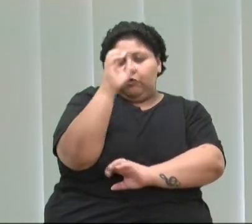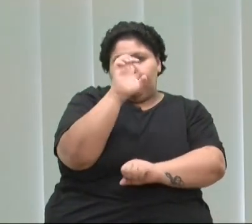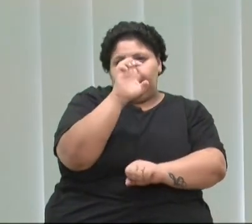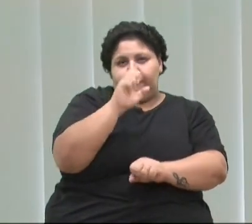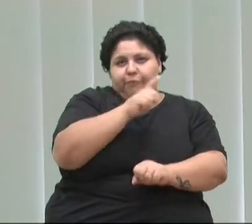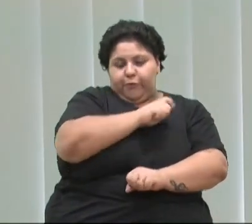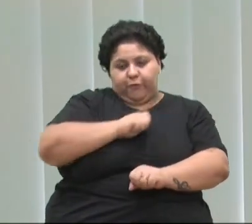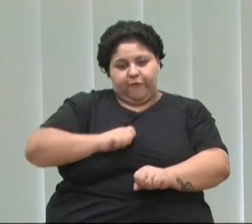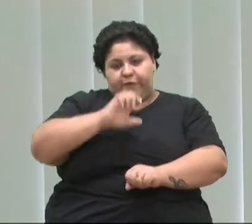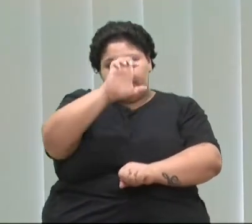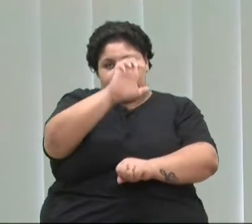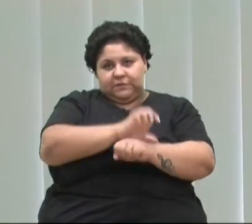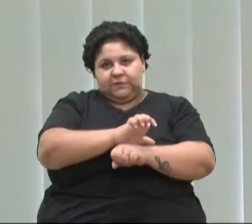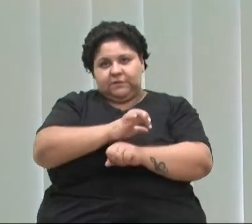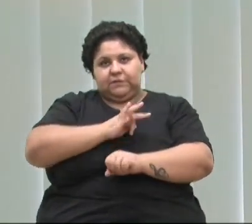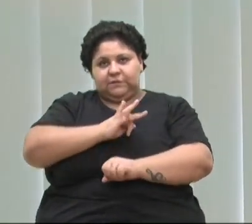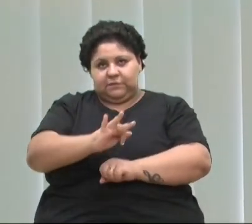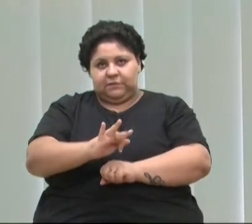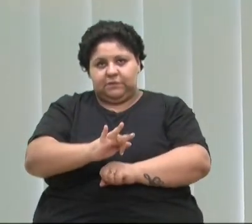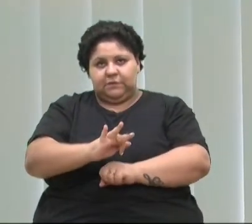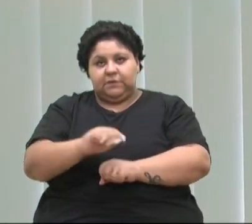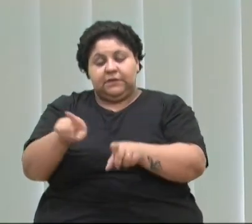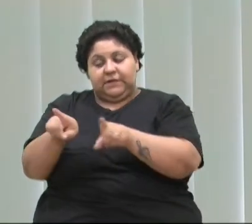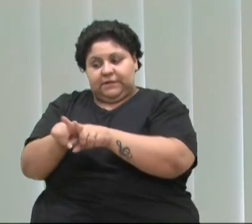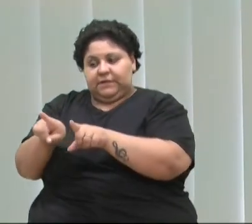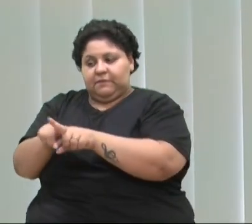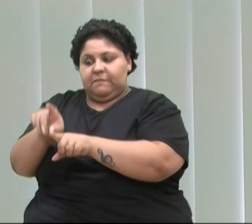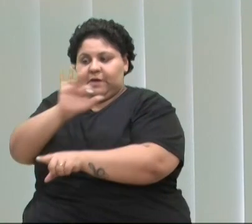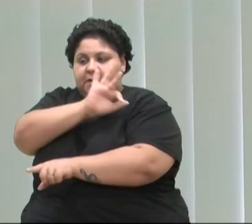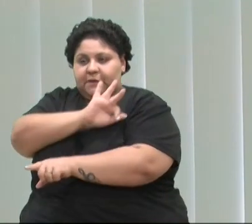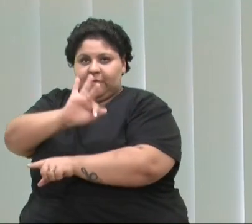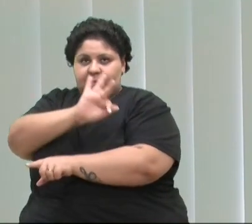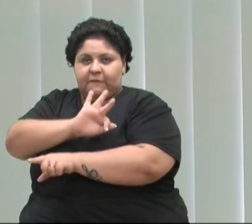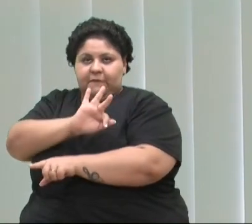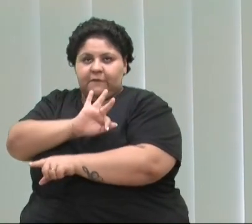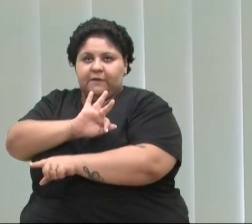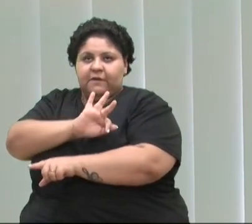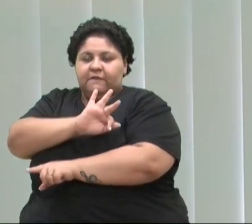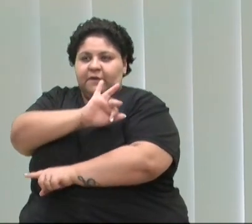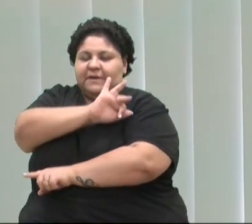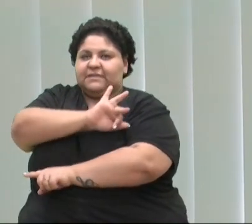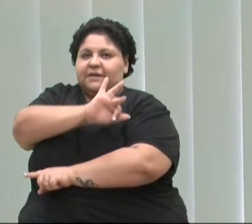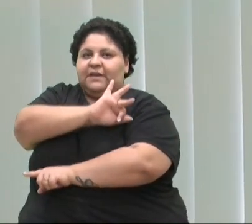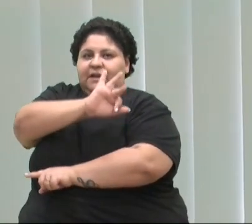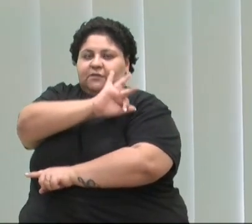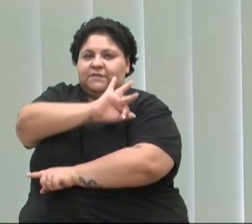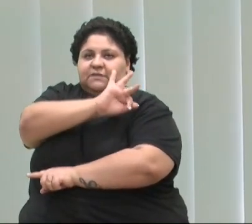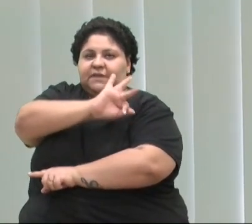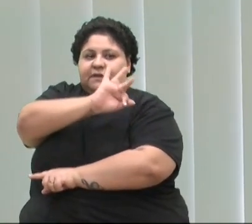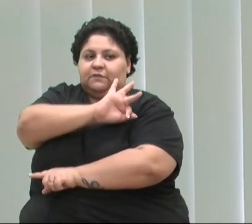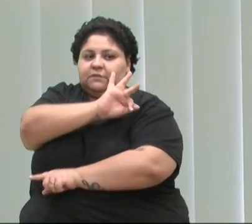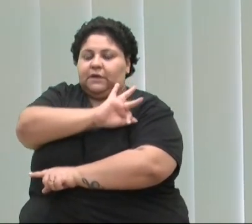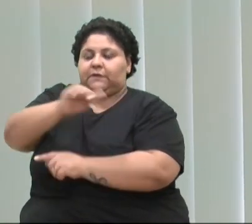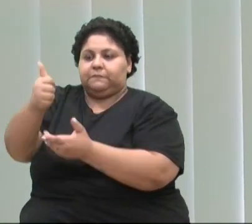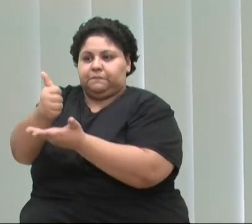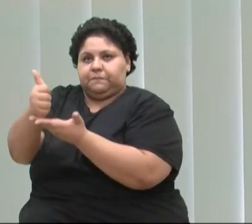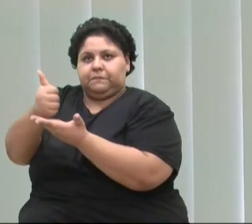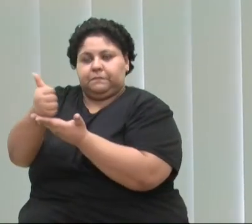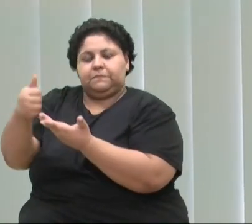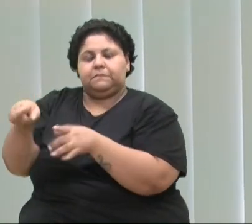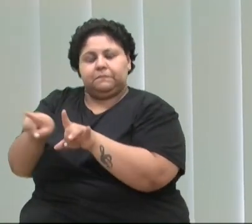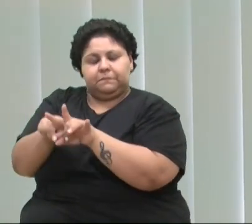federal, tanto da farmácia básica. Aí a farmácia básica, a gente sempre relembra e pede ajuda de